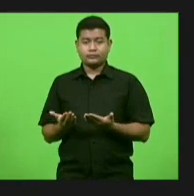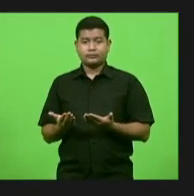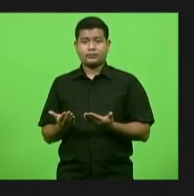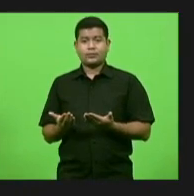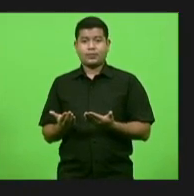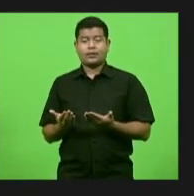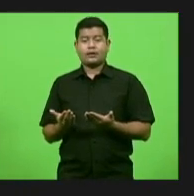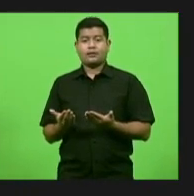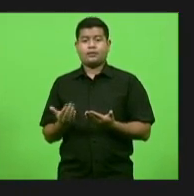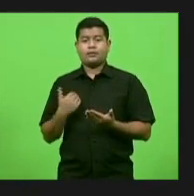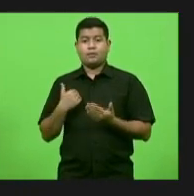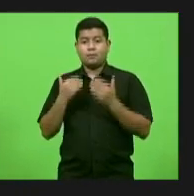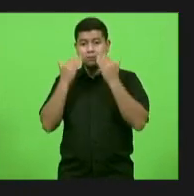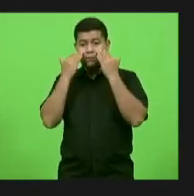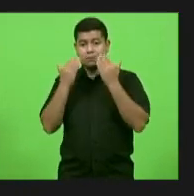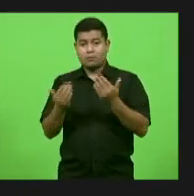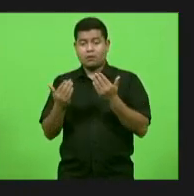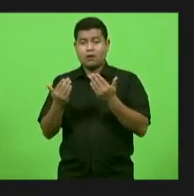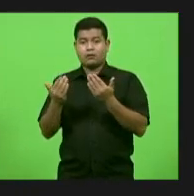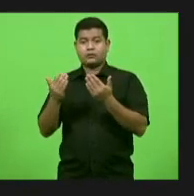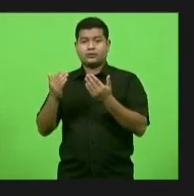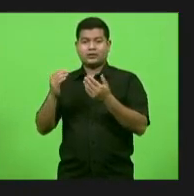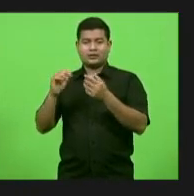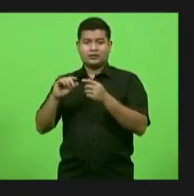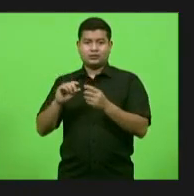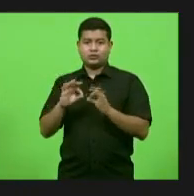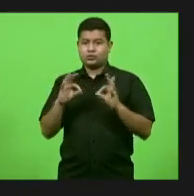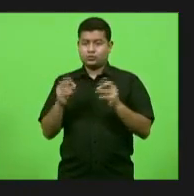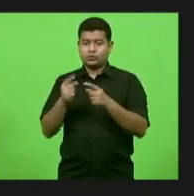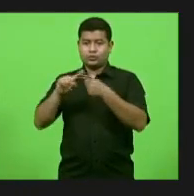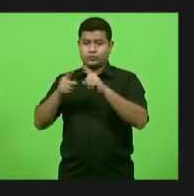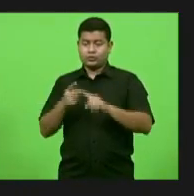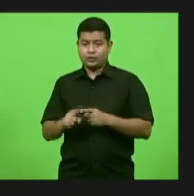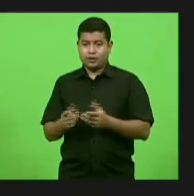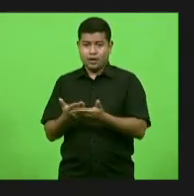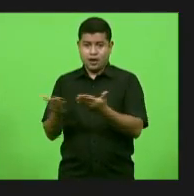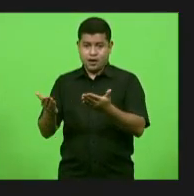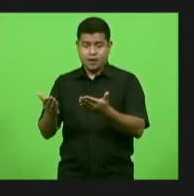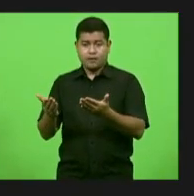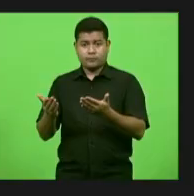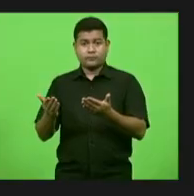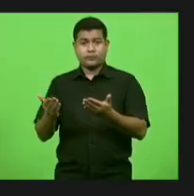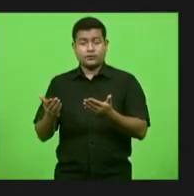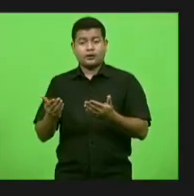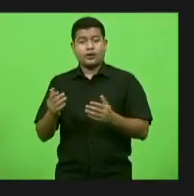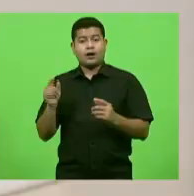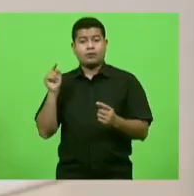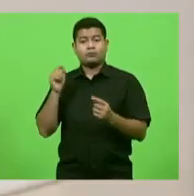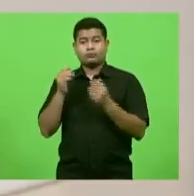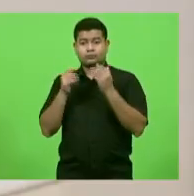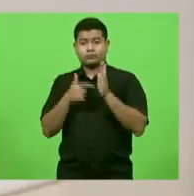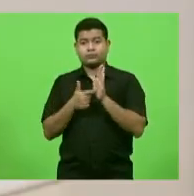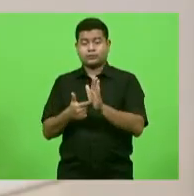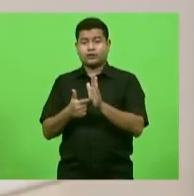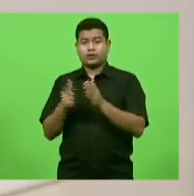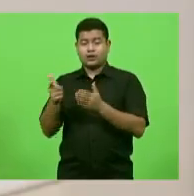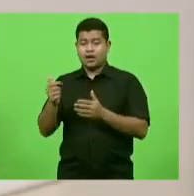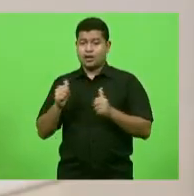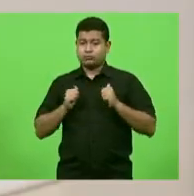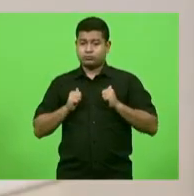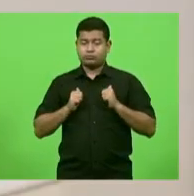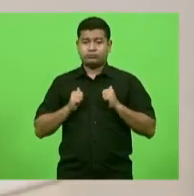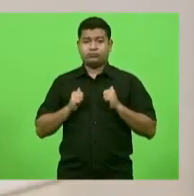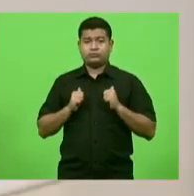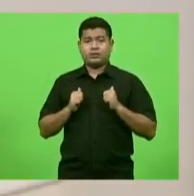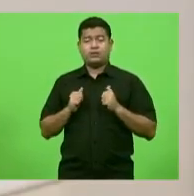sobressai dos elementos indicados na representação, os quais ainda apontam que houve sua omissão em resguardar o erário